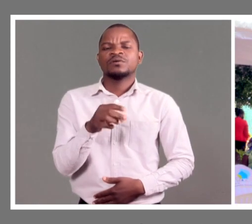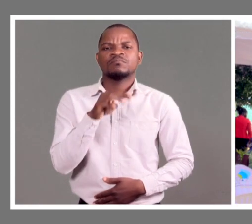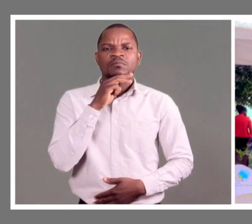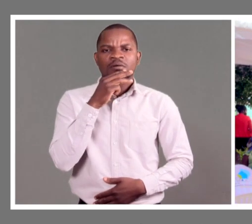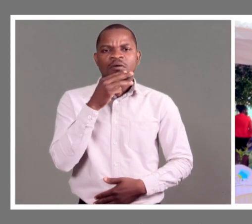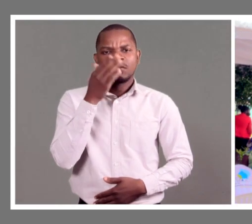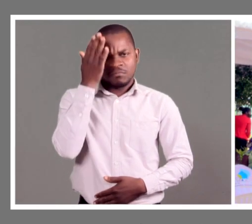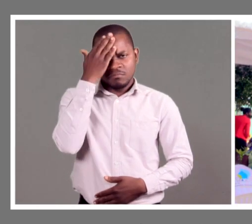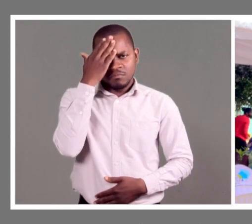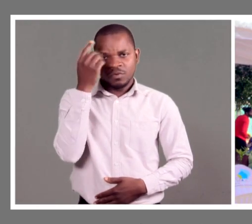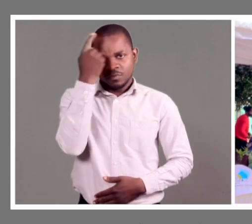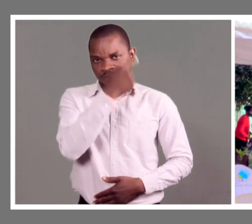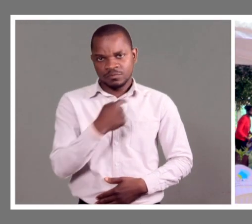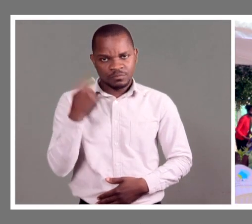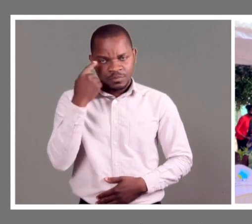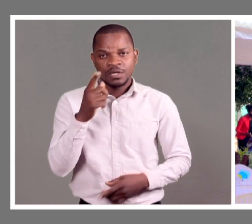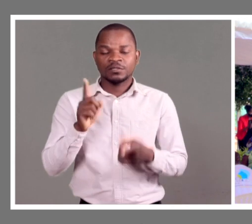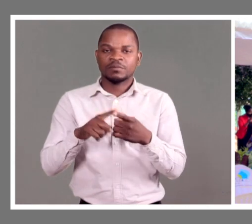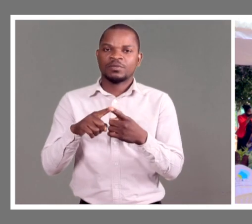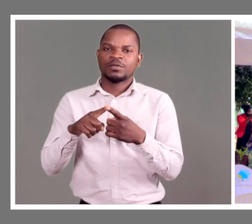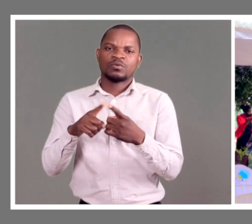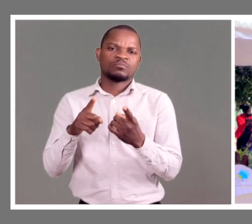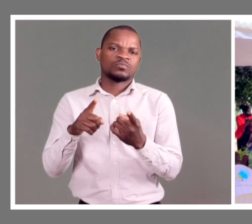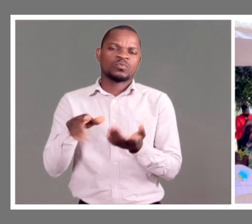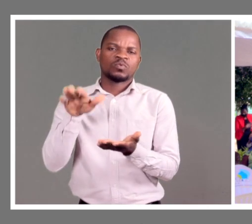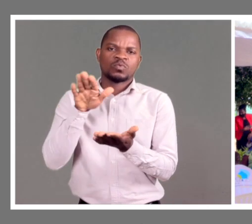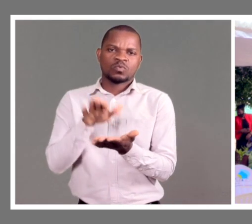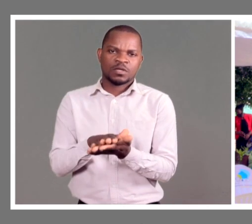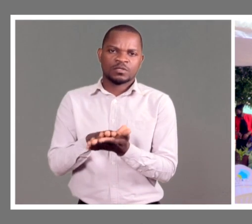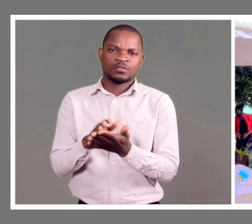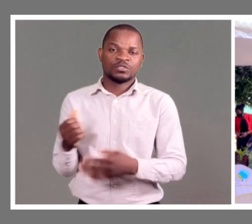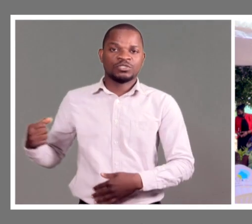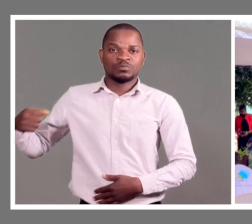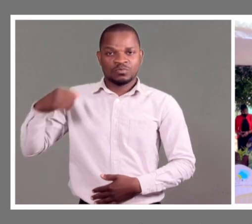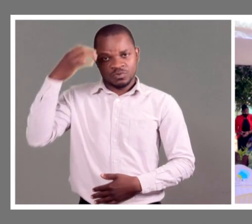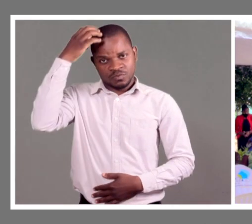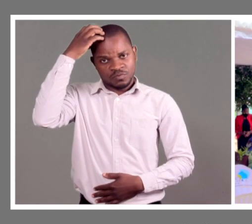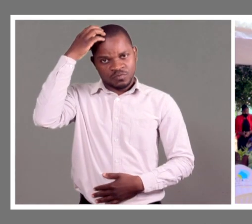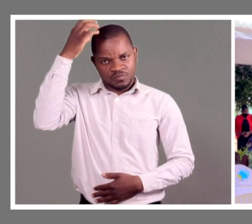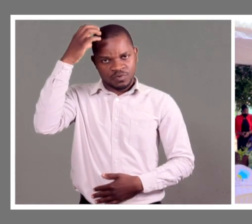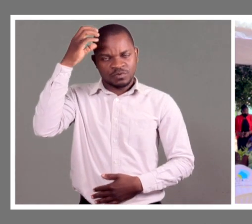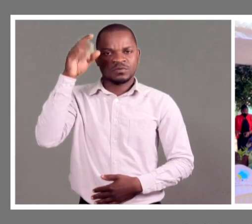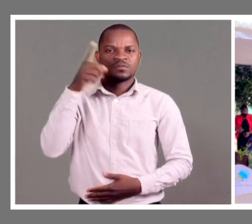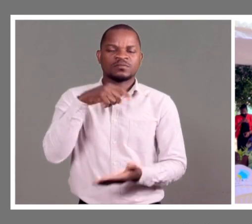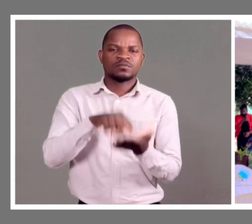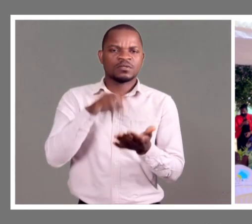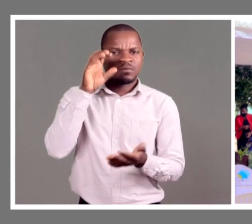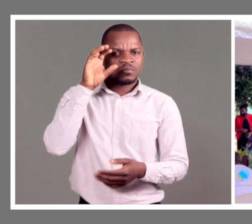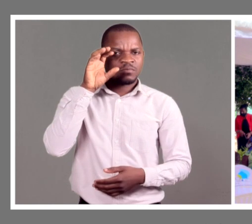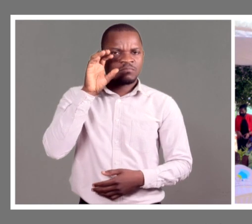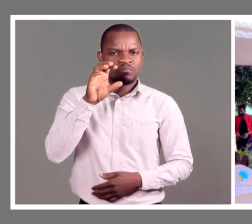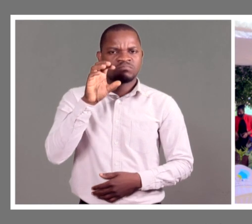elas poderem conhecer e, mais do que elas, o próprio gabinete também poder conhecer as mães. E, a partir daí, saber quais são os